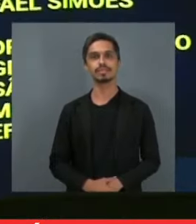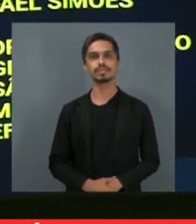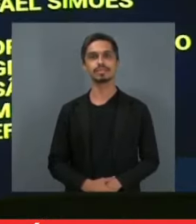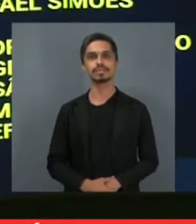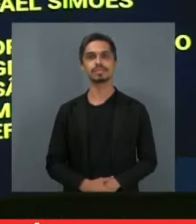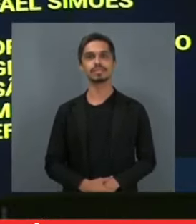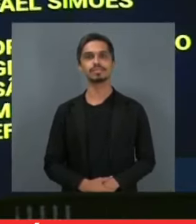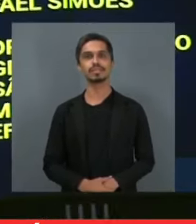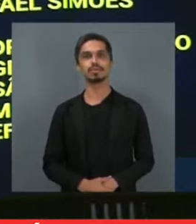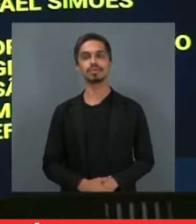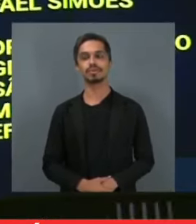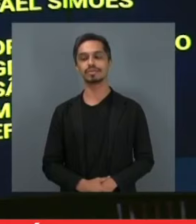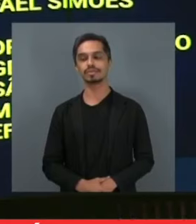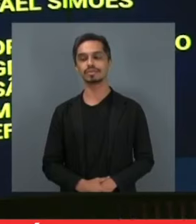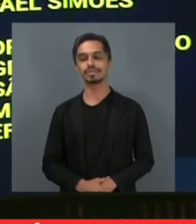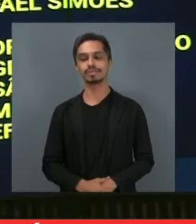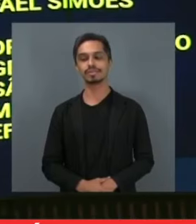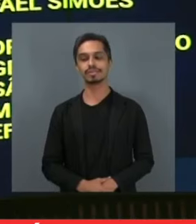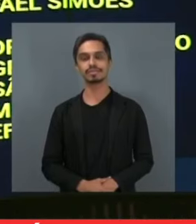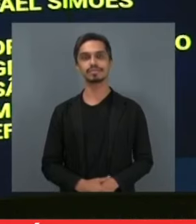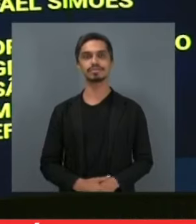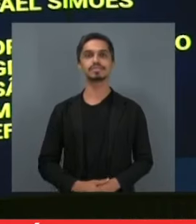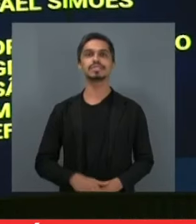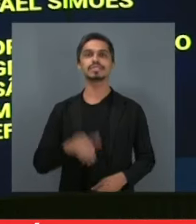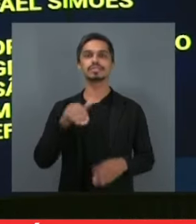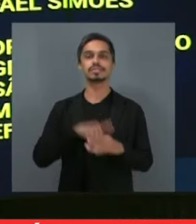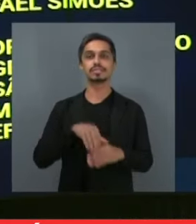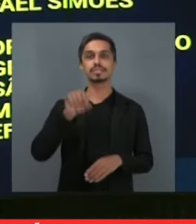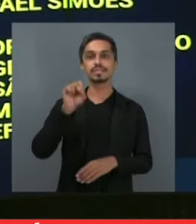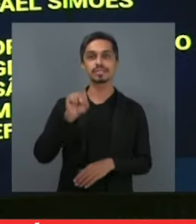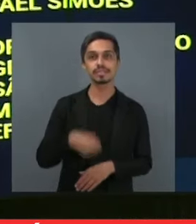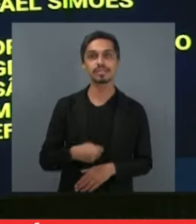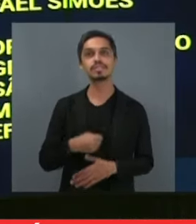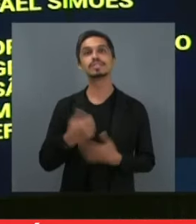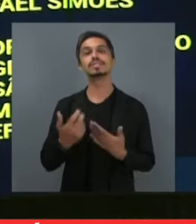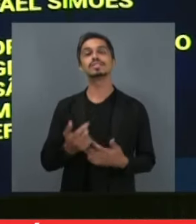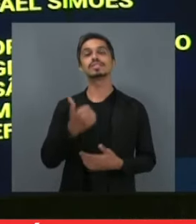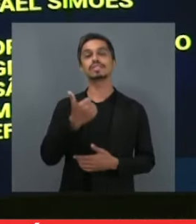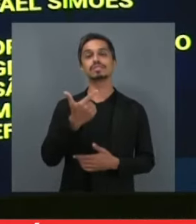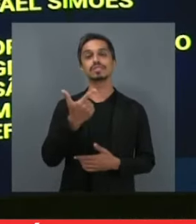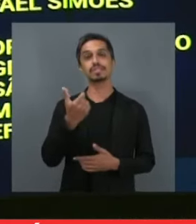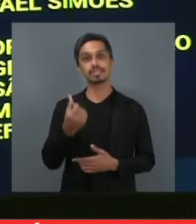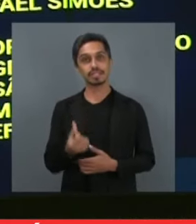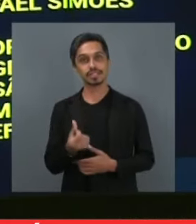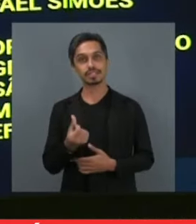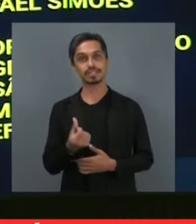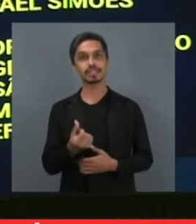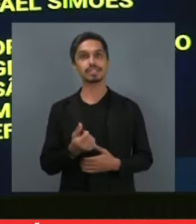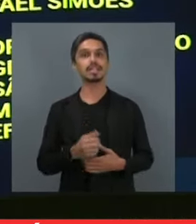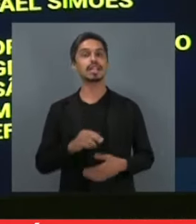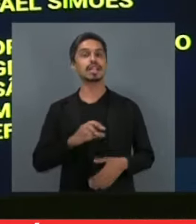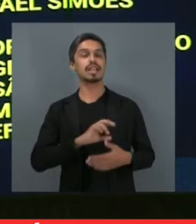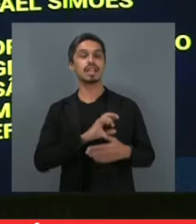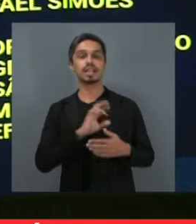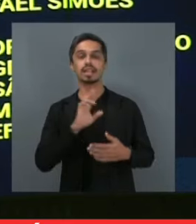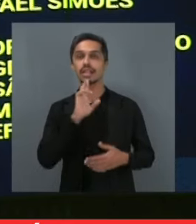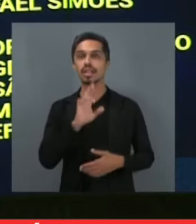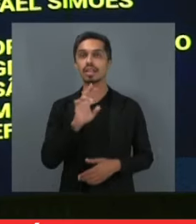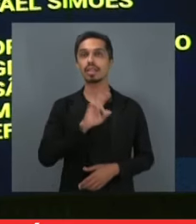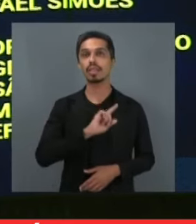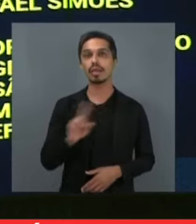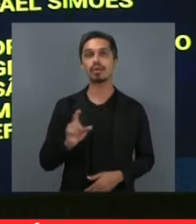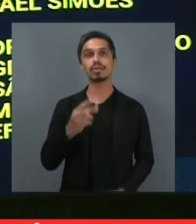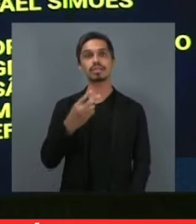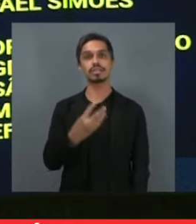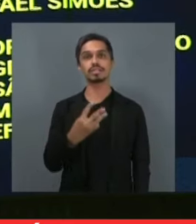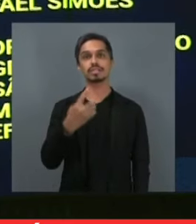lei quanto mais uma emenda à constituição inclusive o tema saidinha para você que está chegando aqui conosco